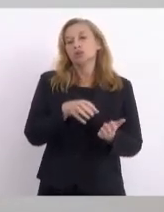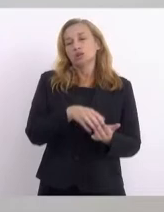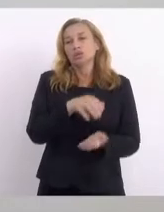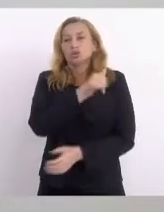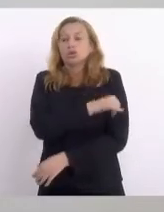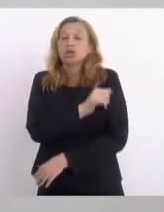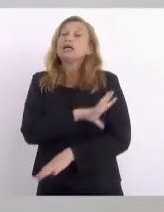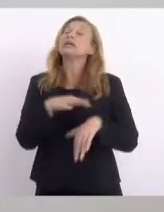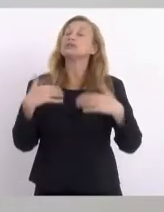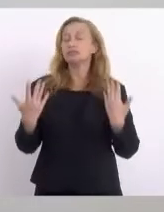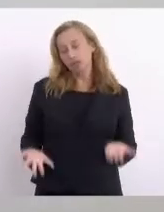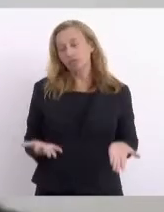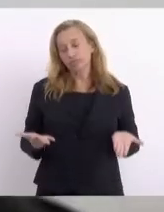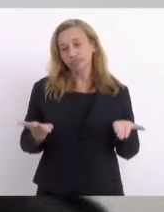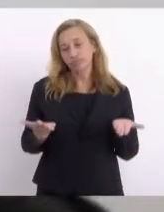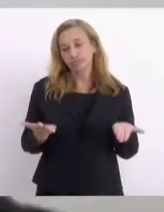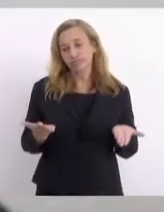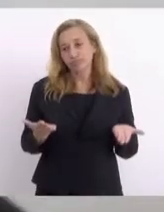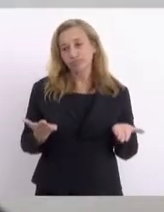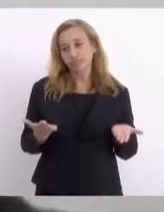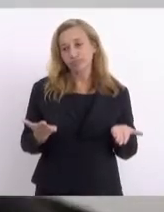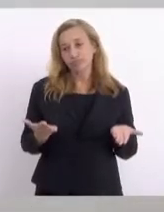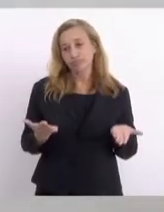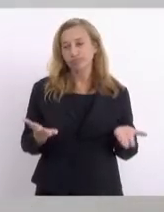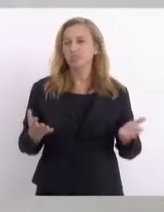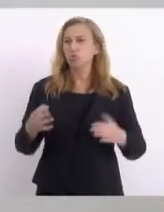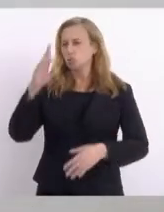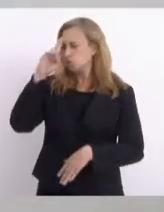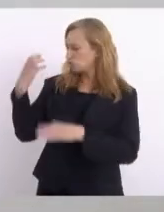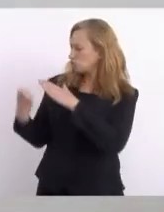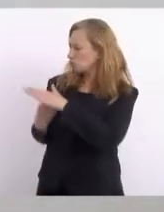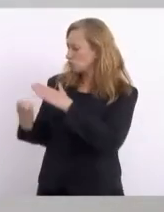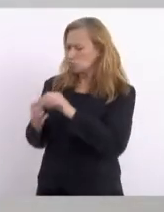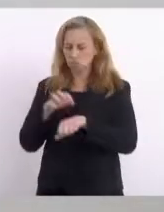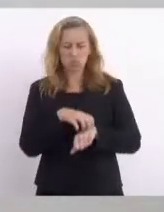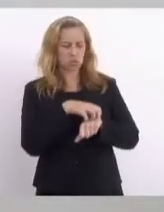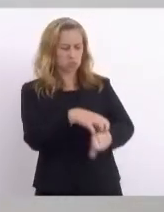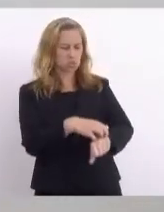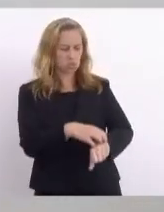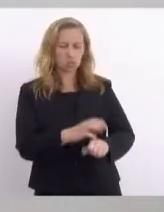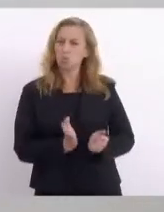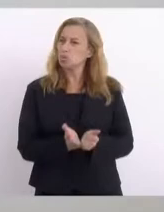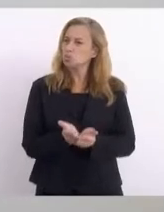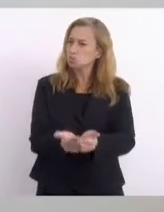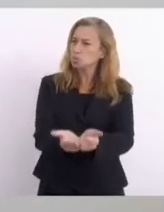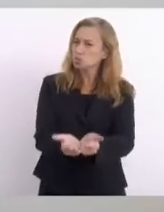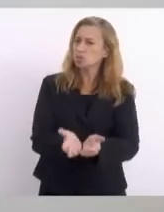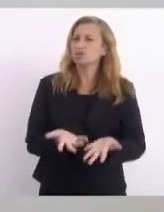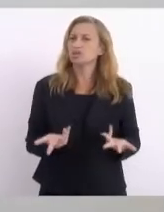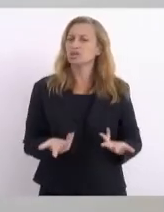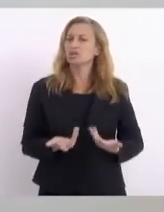Então, o empresário dos transportes aquaviários está